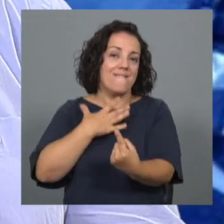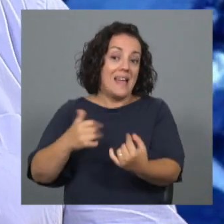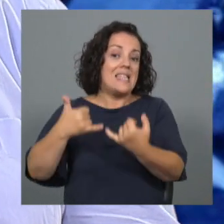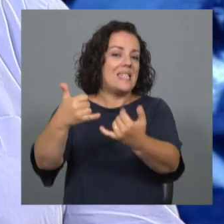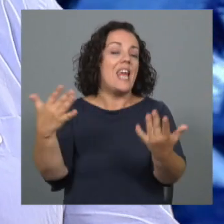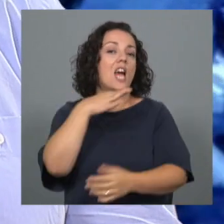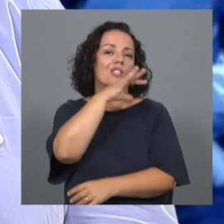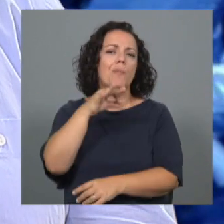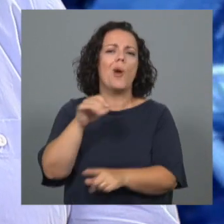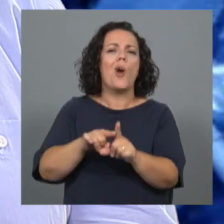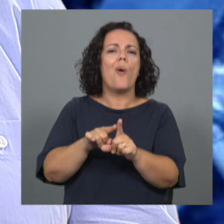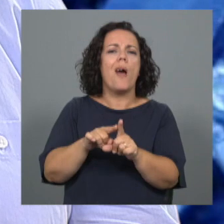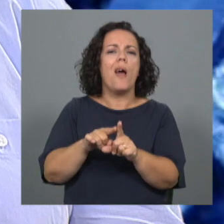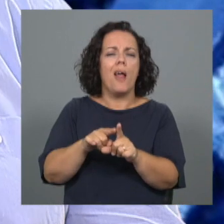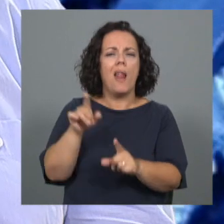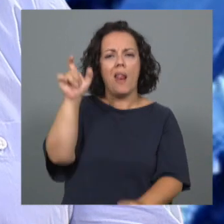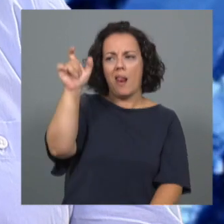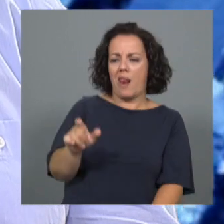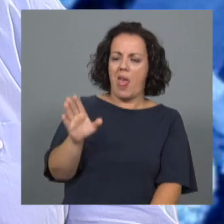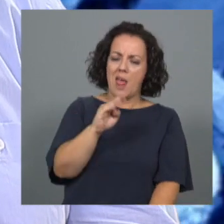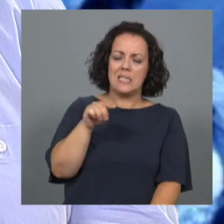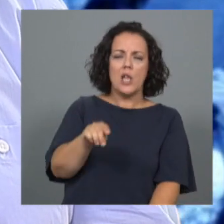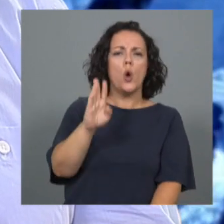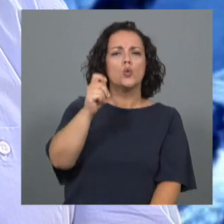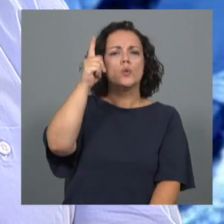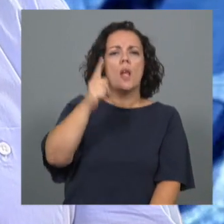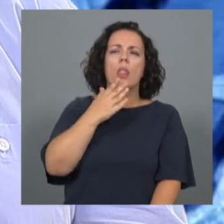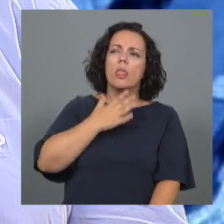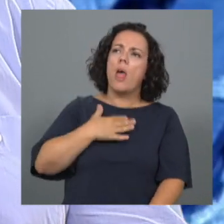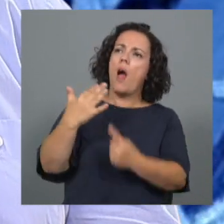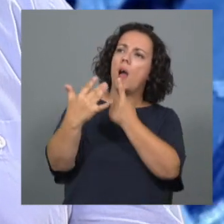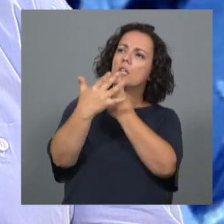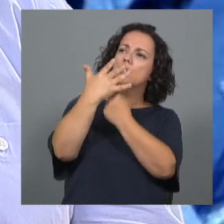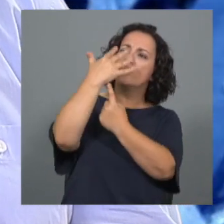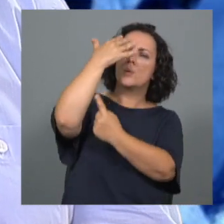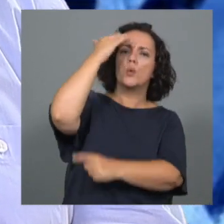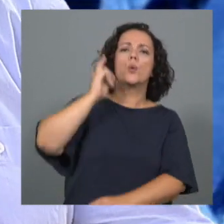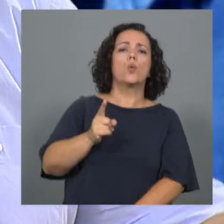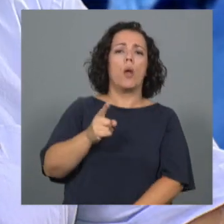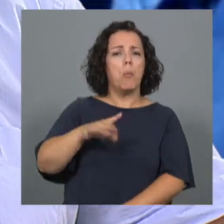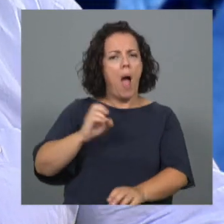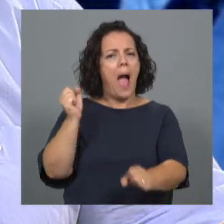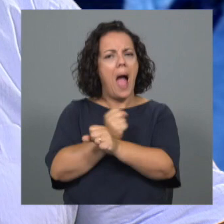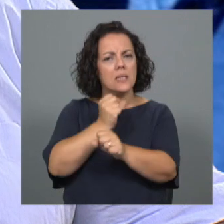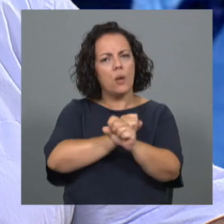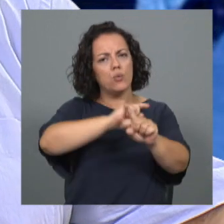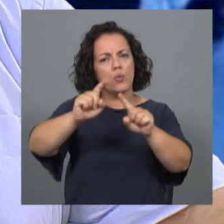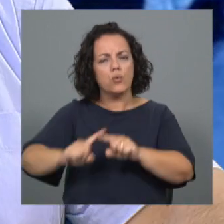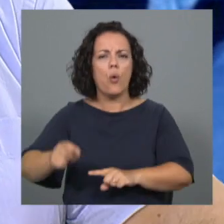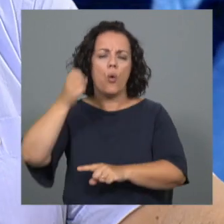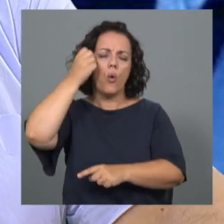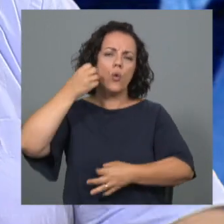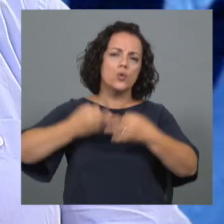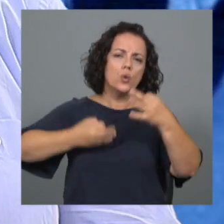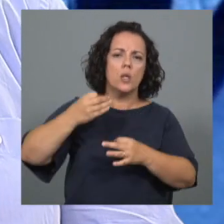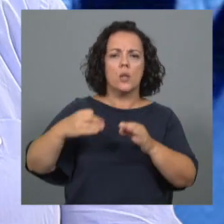que é que São José nos traz de inspirador para tudo isto, mas o conjunto das outras ações, também sob o ponto de vista jurídico-laboral, o